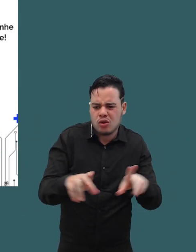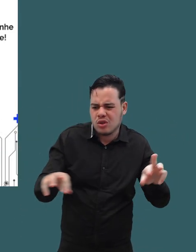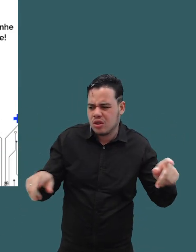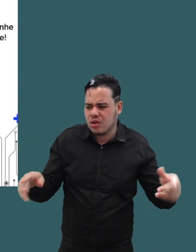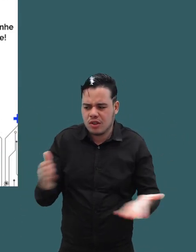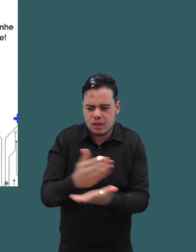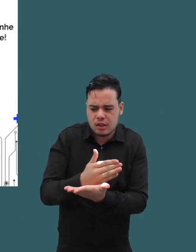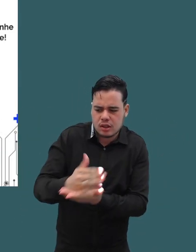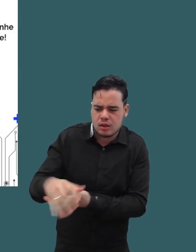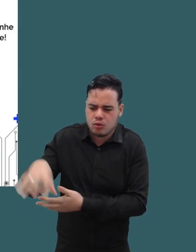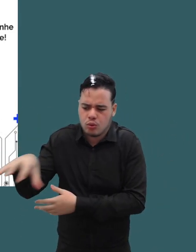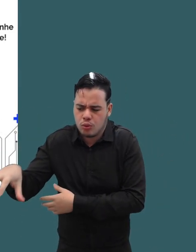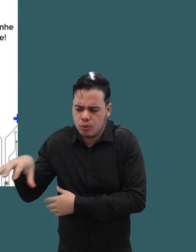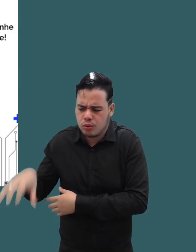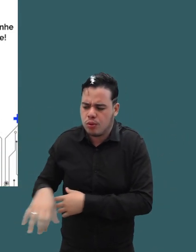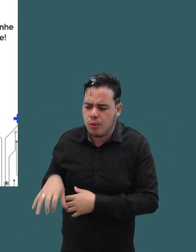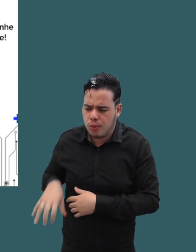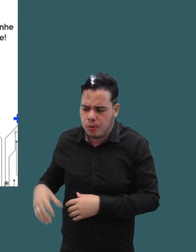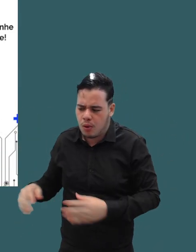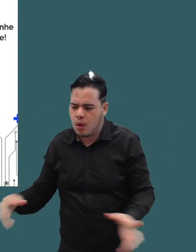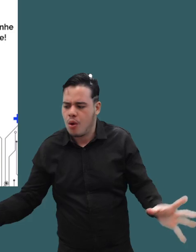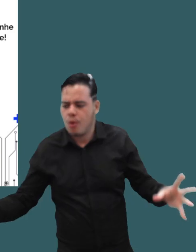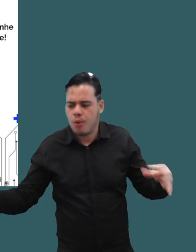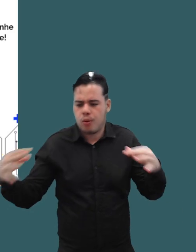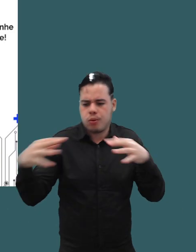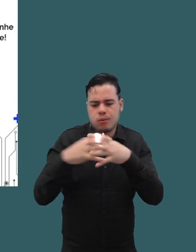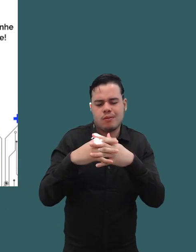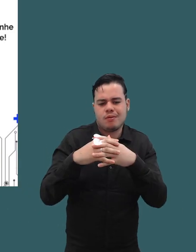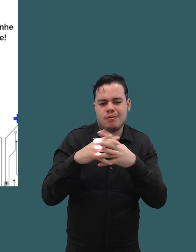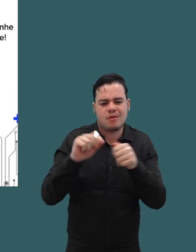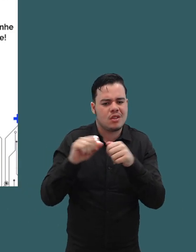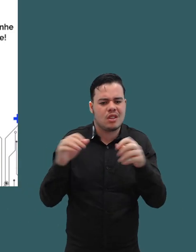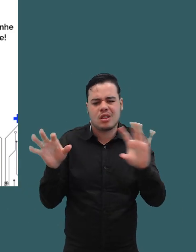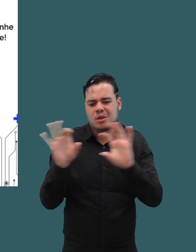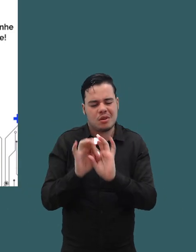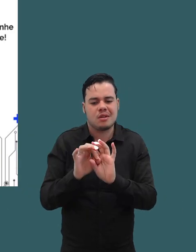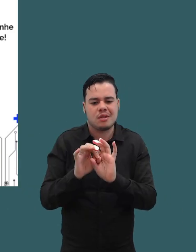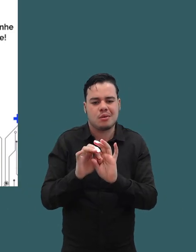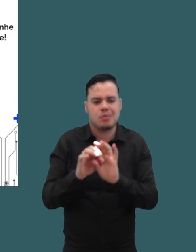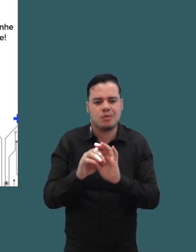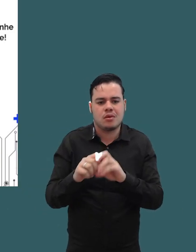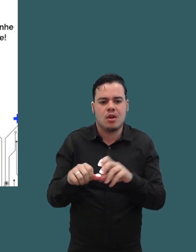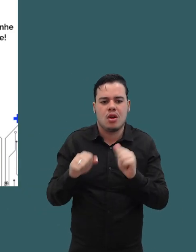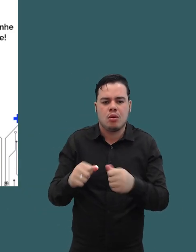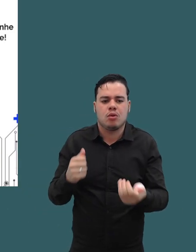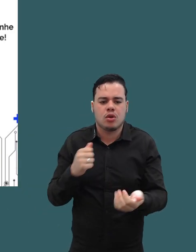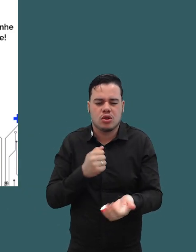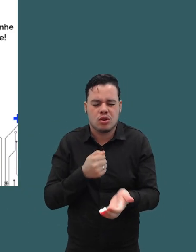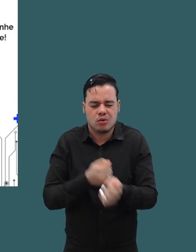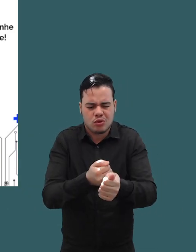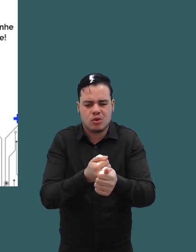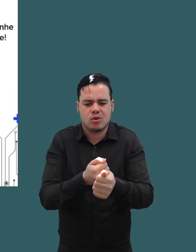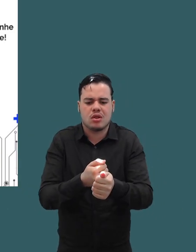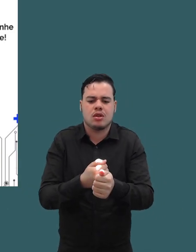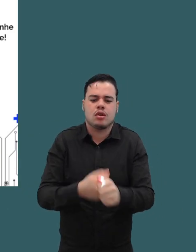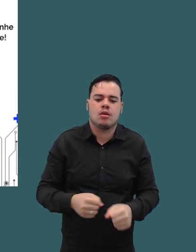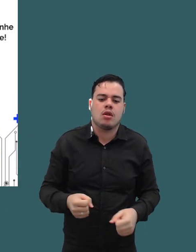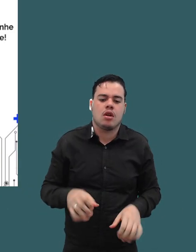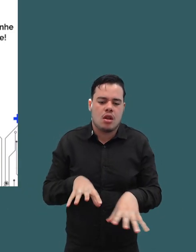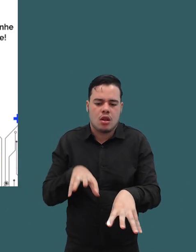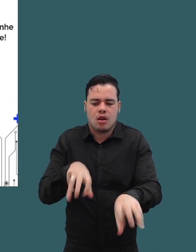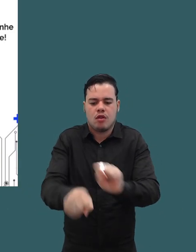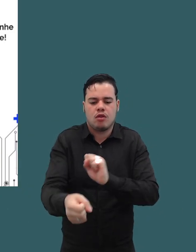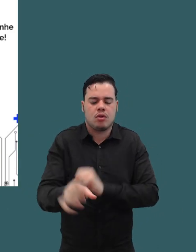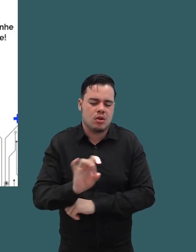iniciativas também que vão ser repertório para os professores, que podem ajudar na formação e que a gente possa divulgar mais